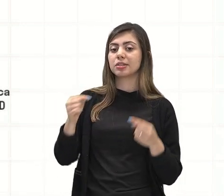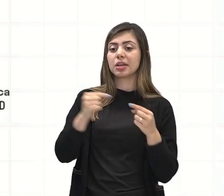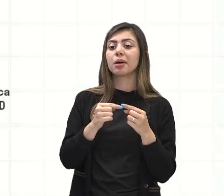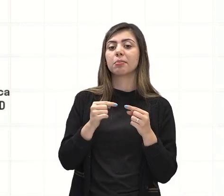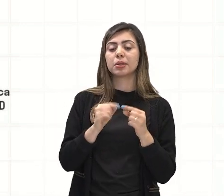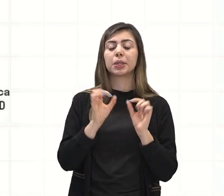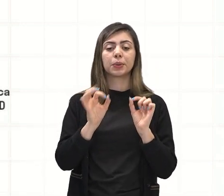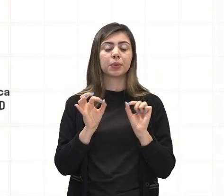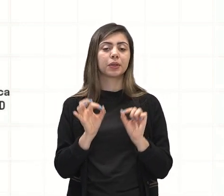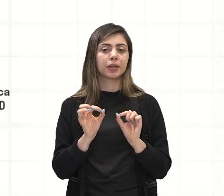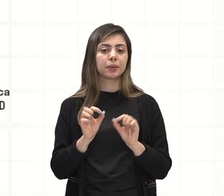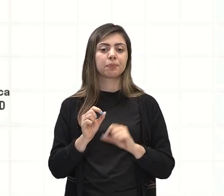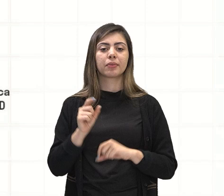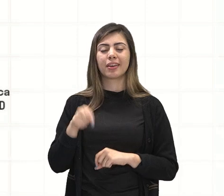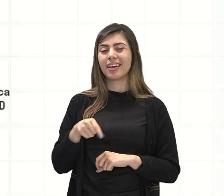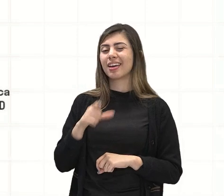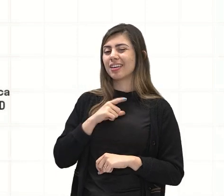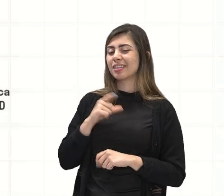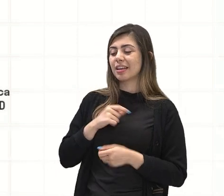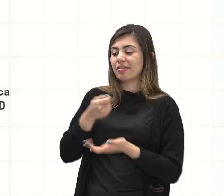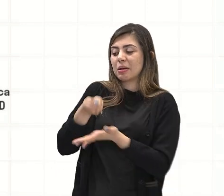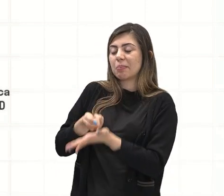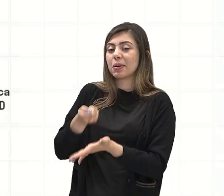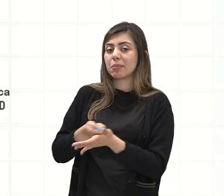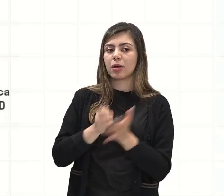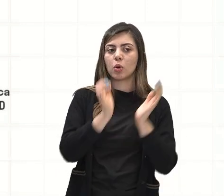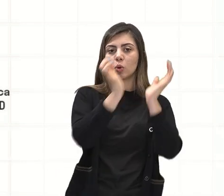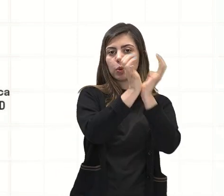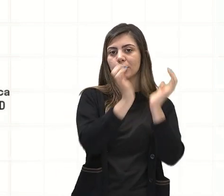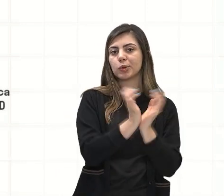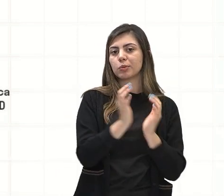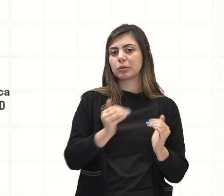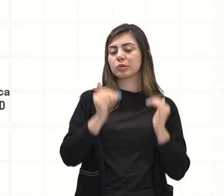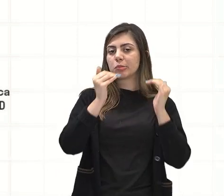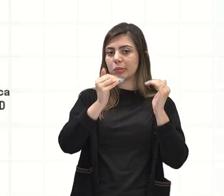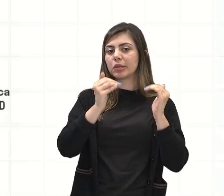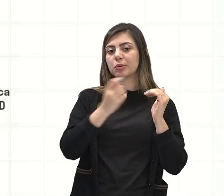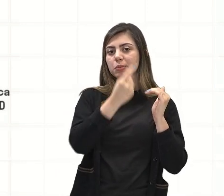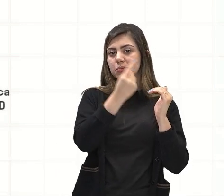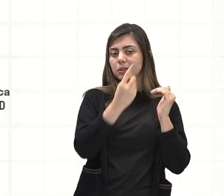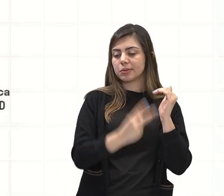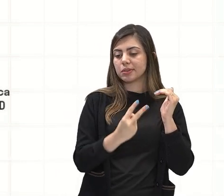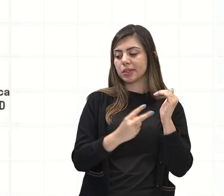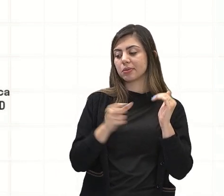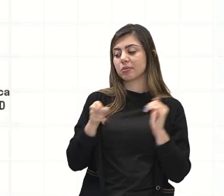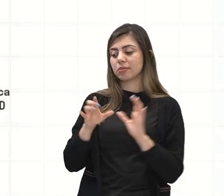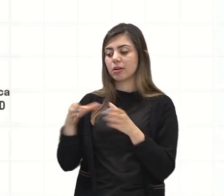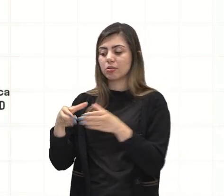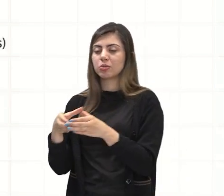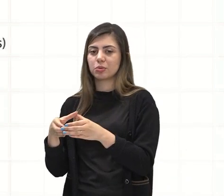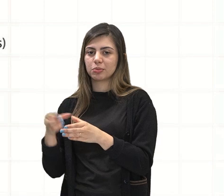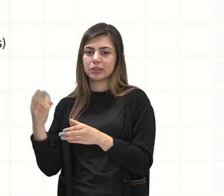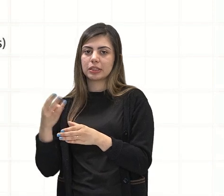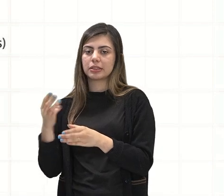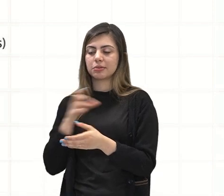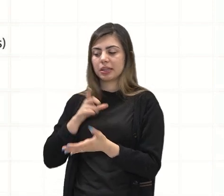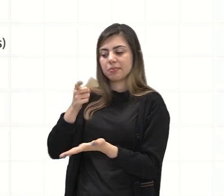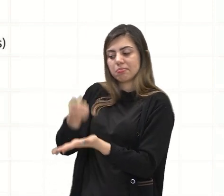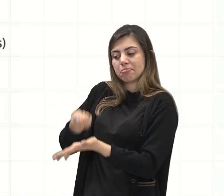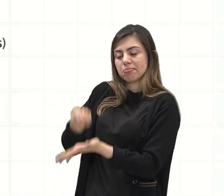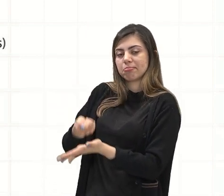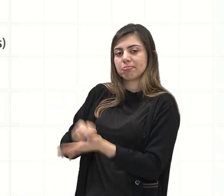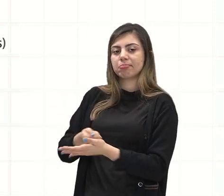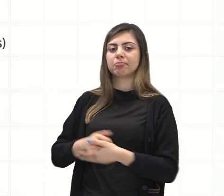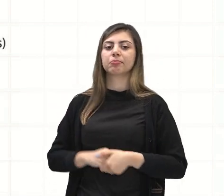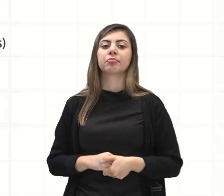bom? A exploração do primeiro e do segundo estado sobre o terceiro estado.